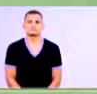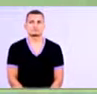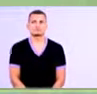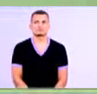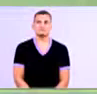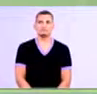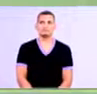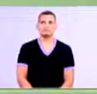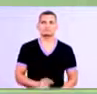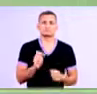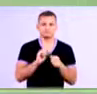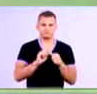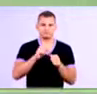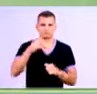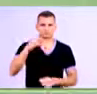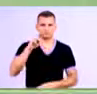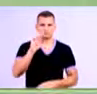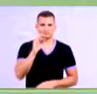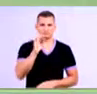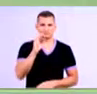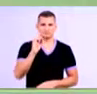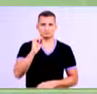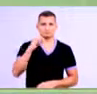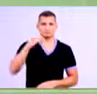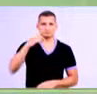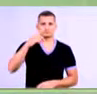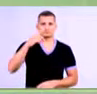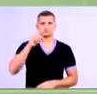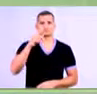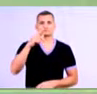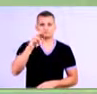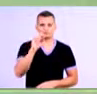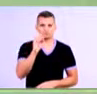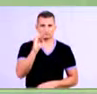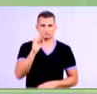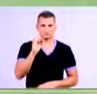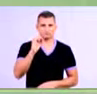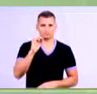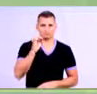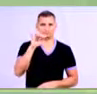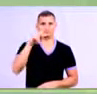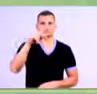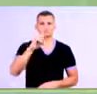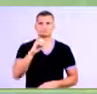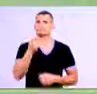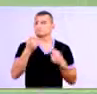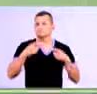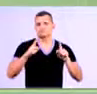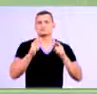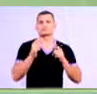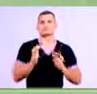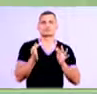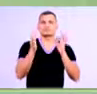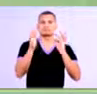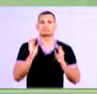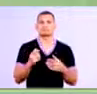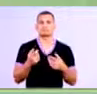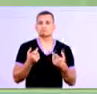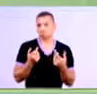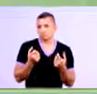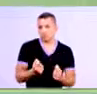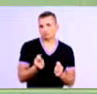Para se fazer um protótipo, a gente não precisa de tecnologia, a gente pode fazer um papel, a gente pode fazer com trabalho de modelagem,